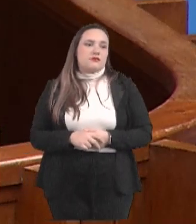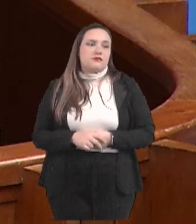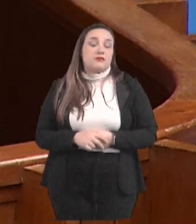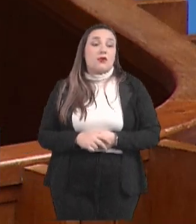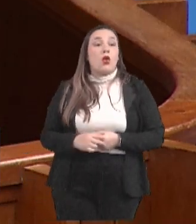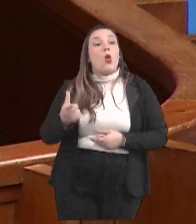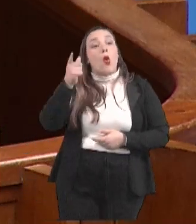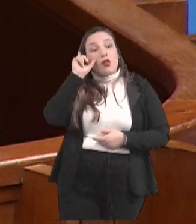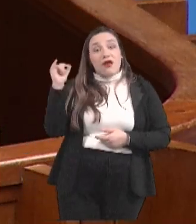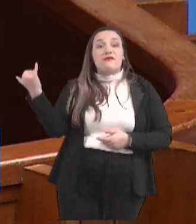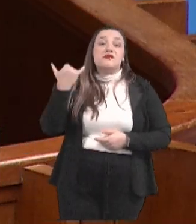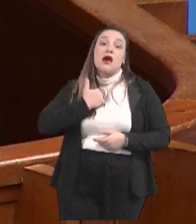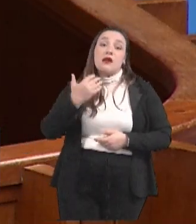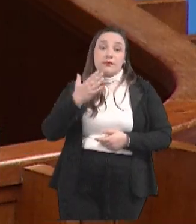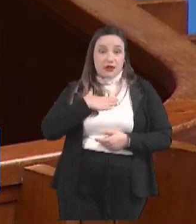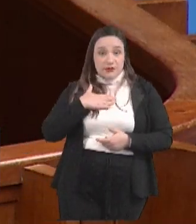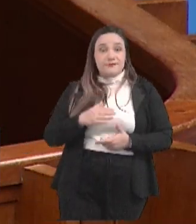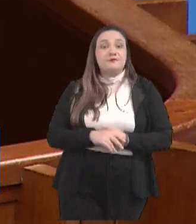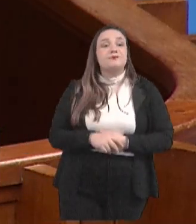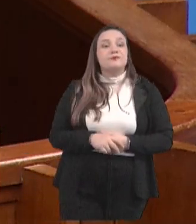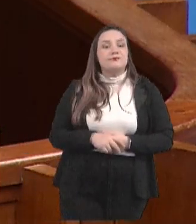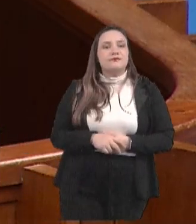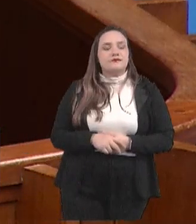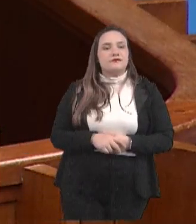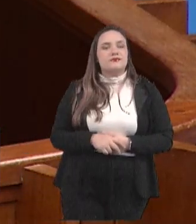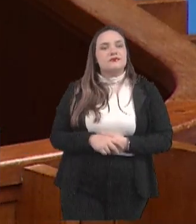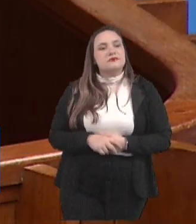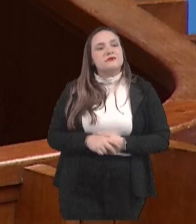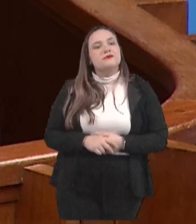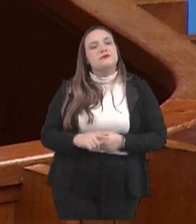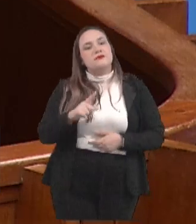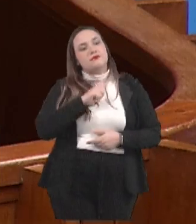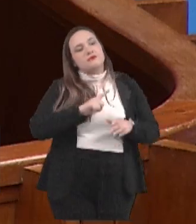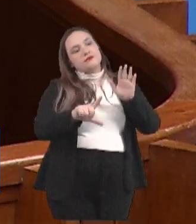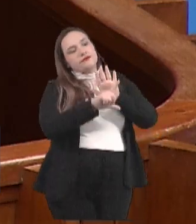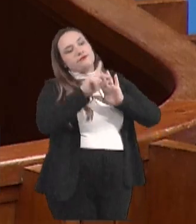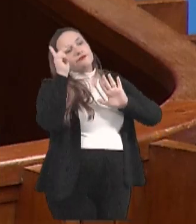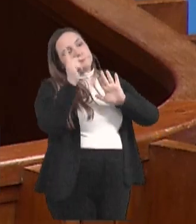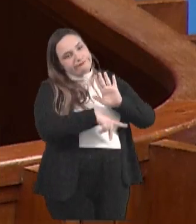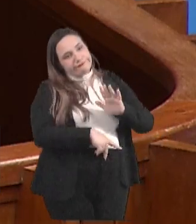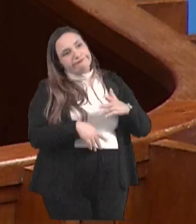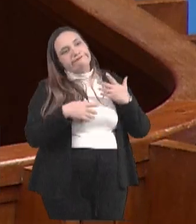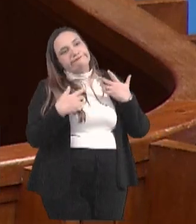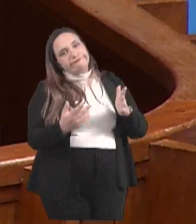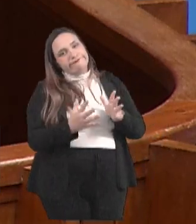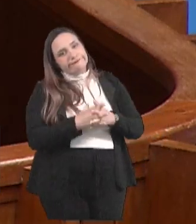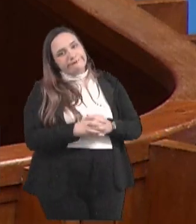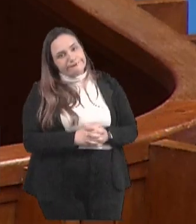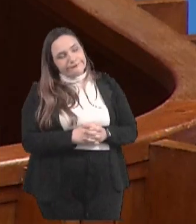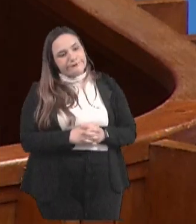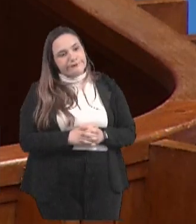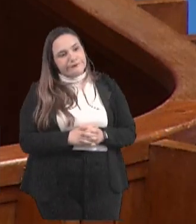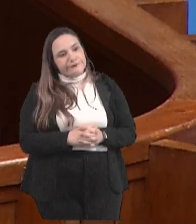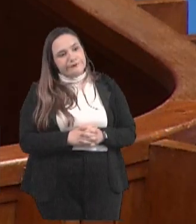Ouvi ontem dizer que um projeto de lei, deputado Zeca, vai dar luz de